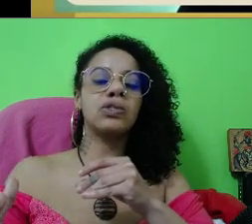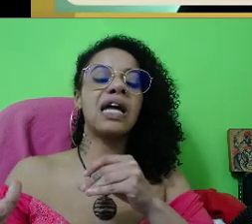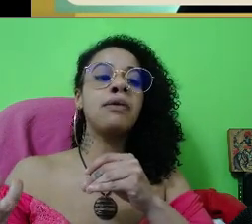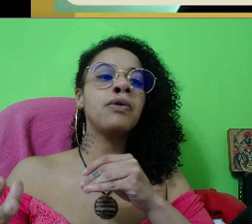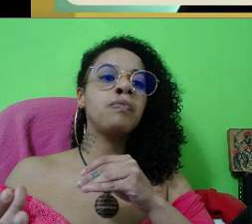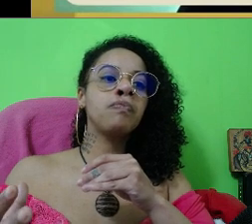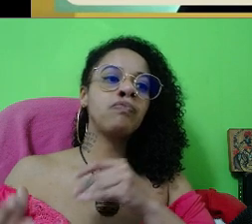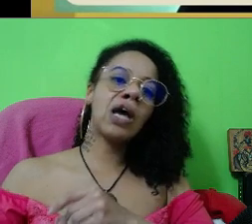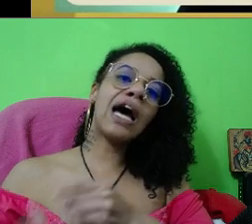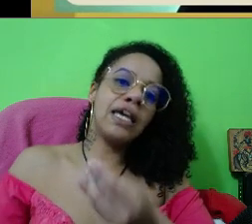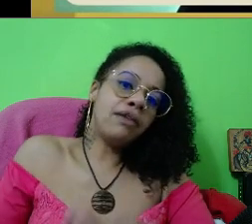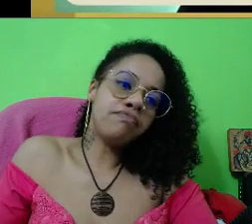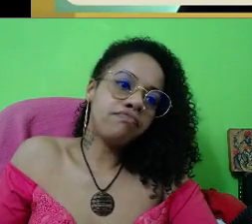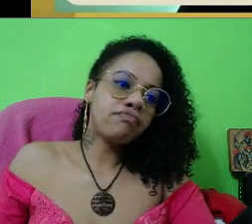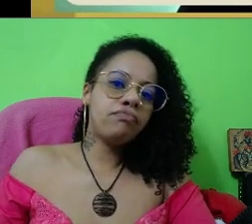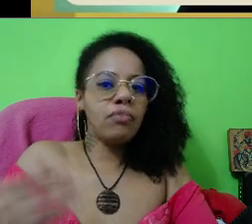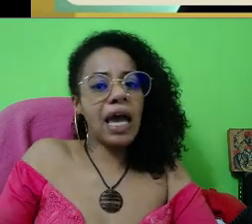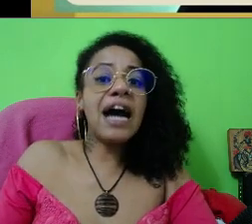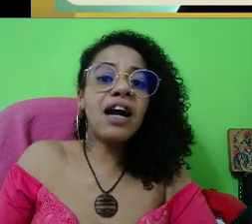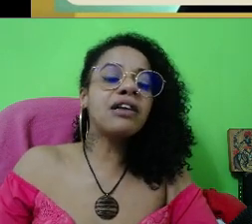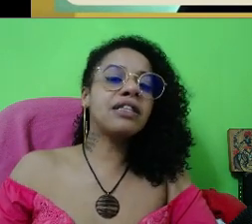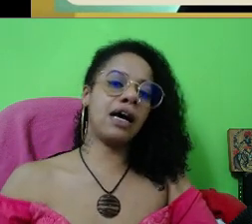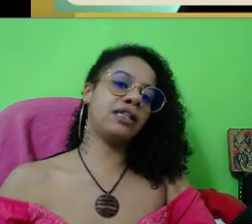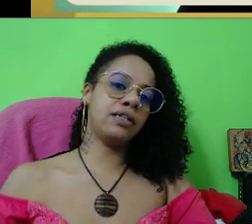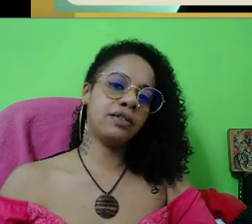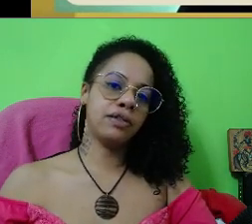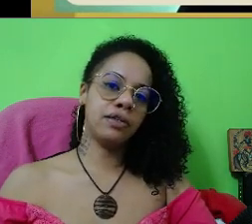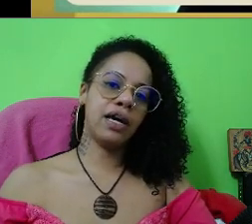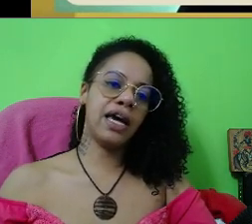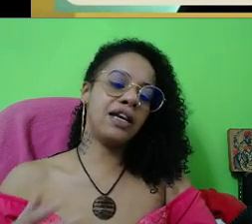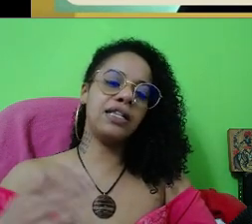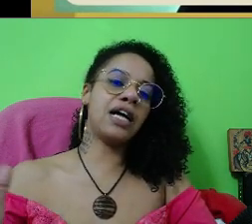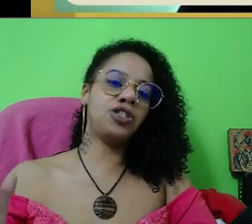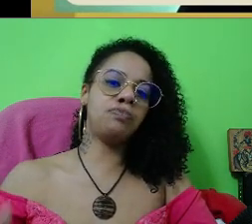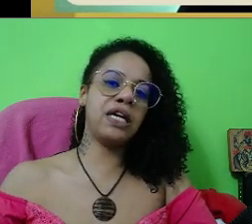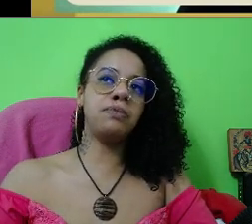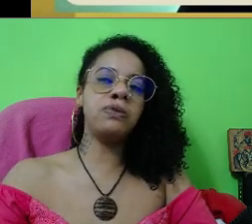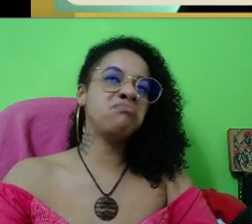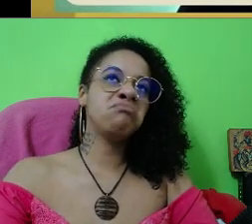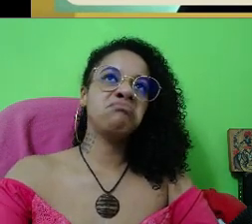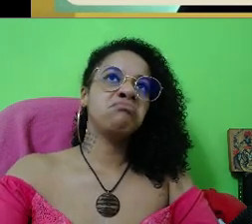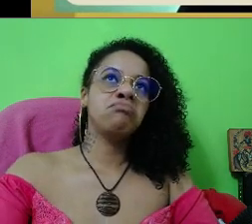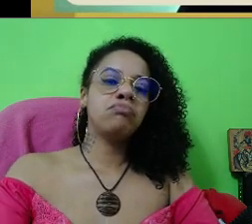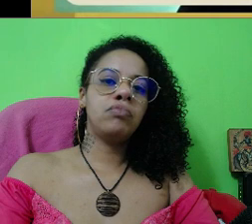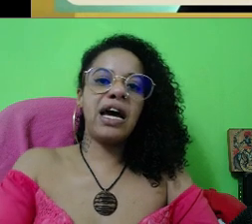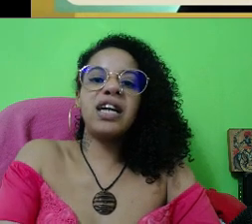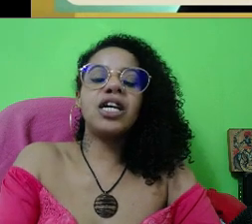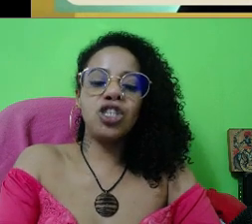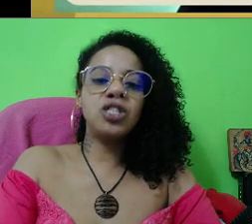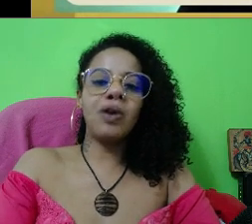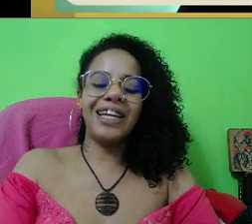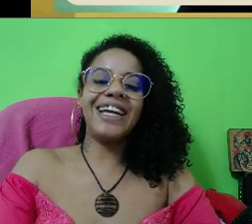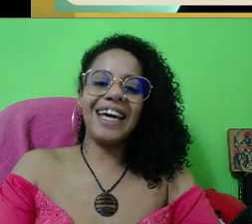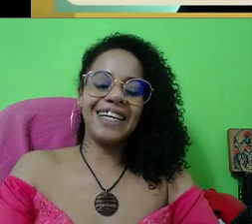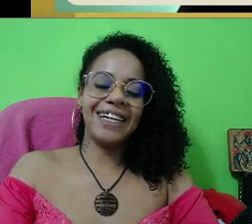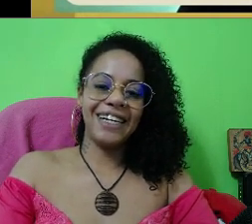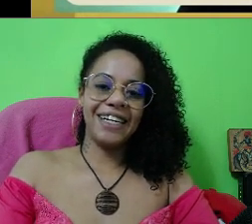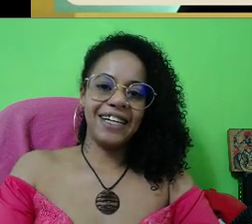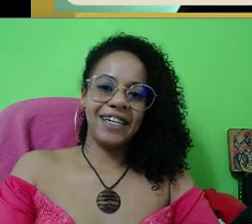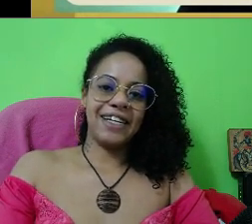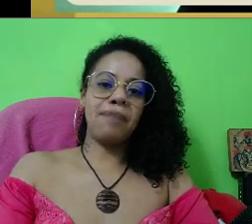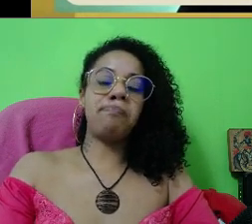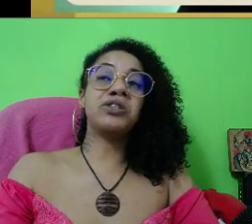pensamentos né Aí é apertada realidade mesmo é que a gente escolher